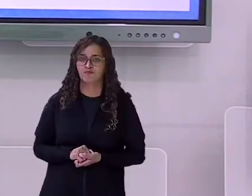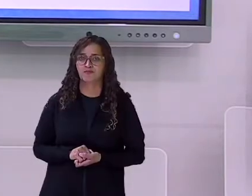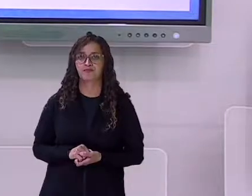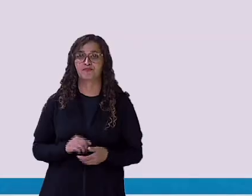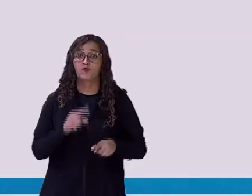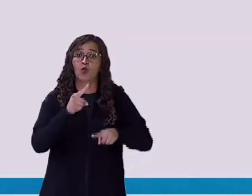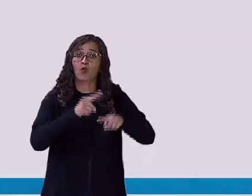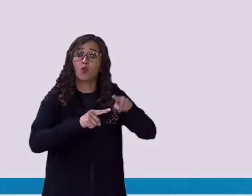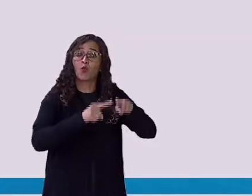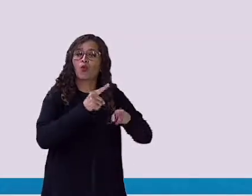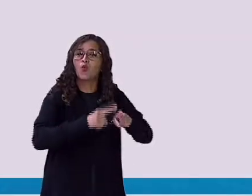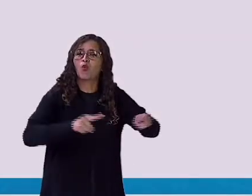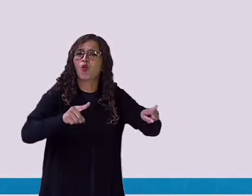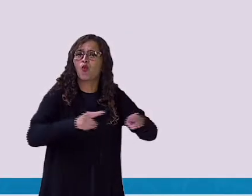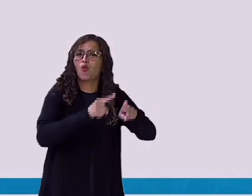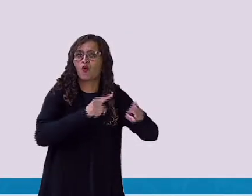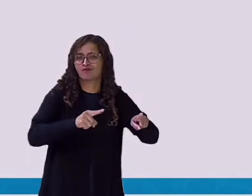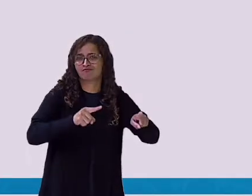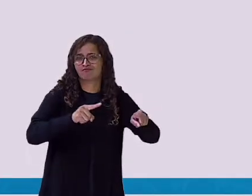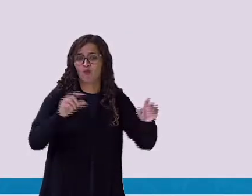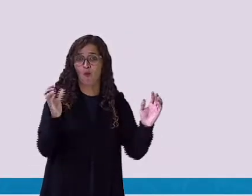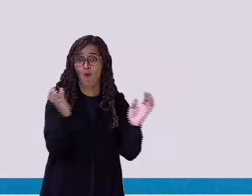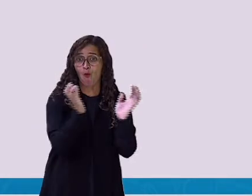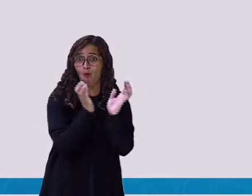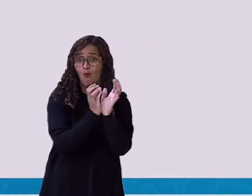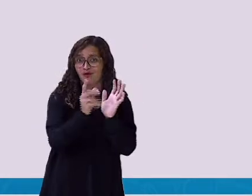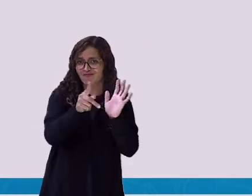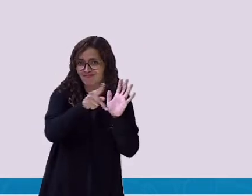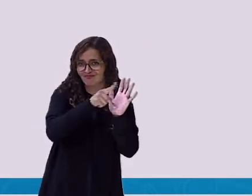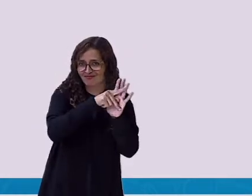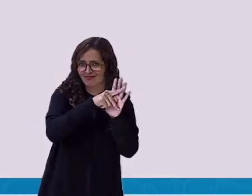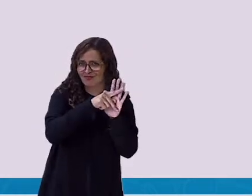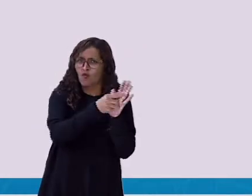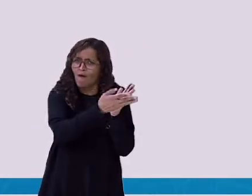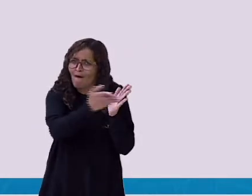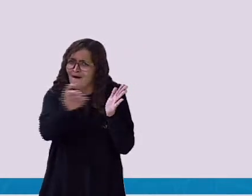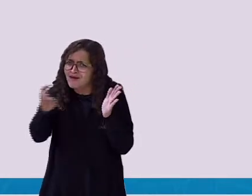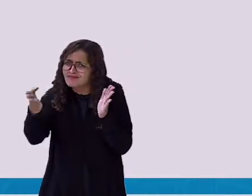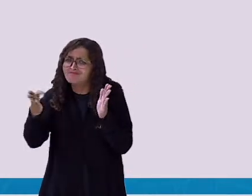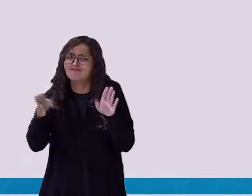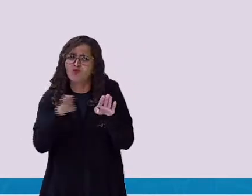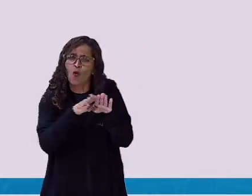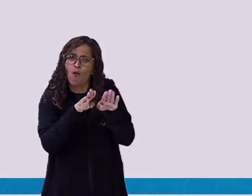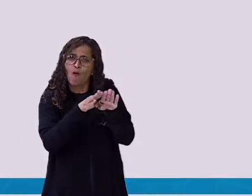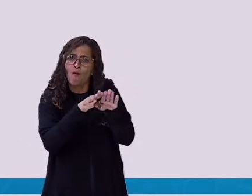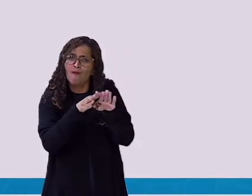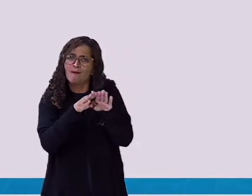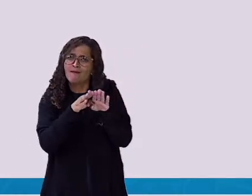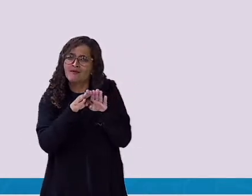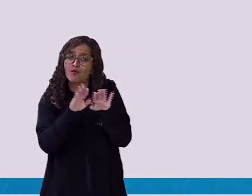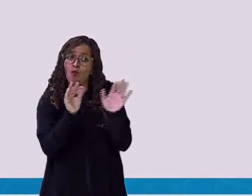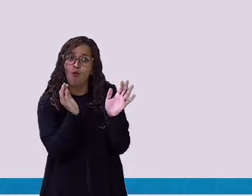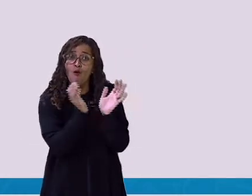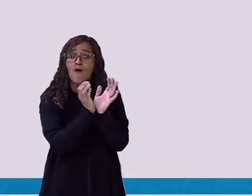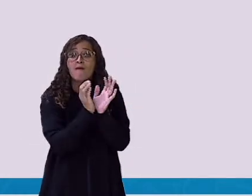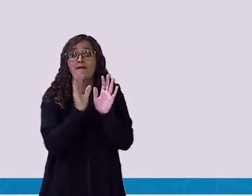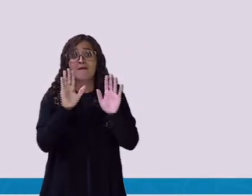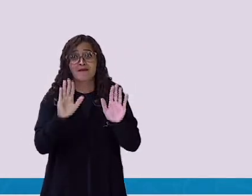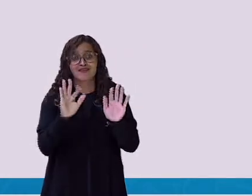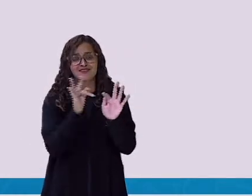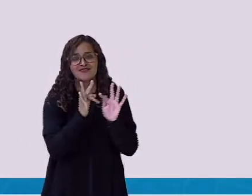Os instrumentos musicais pertencem a uma família, assim como nós. As famílias são formadas por instrumentos que